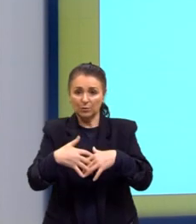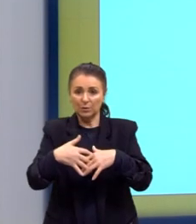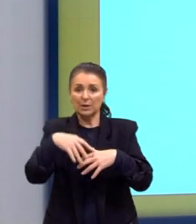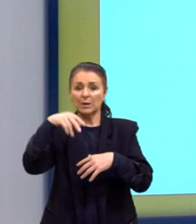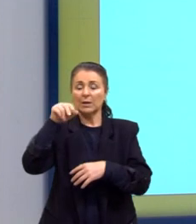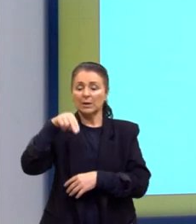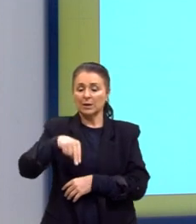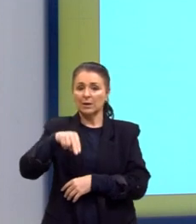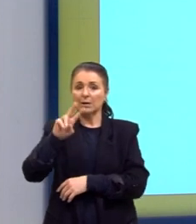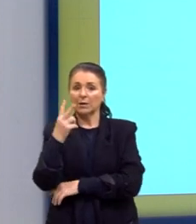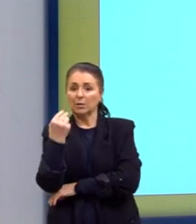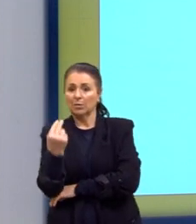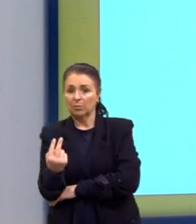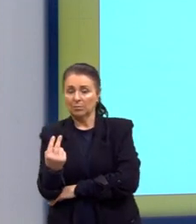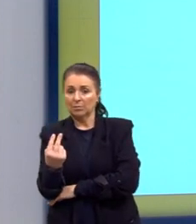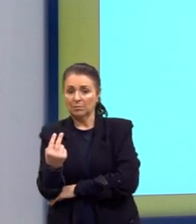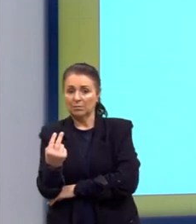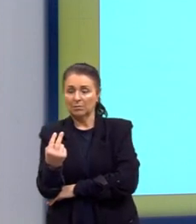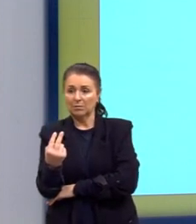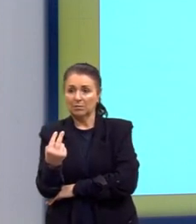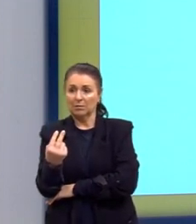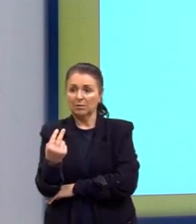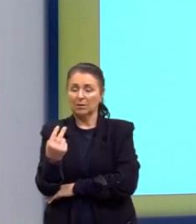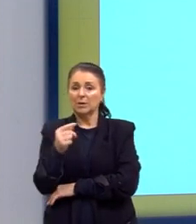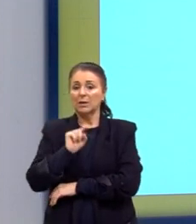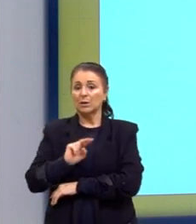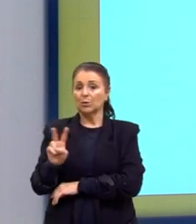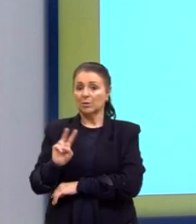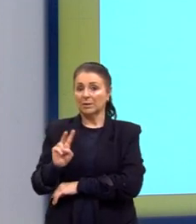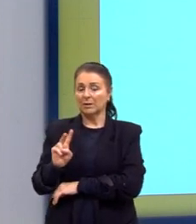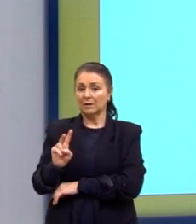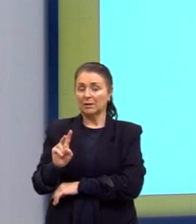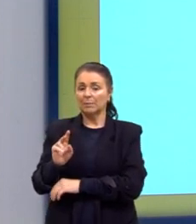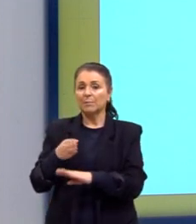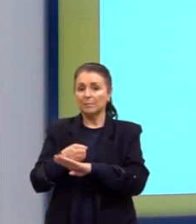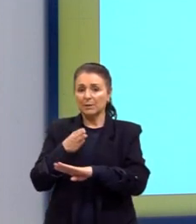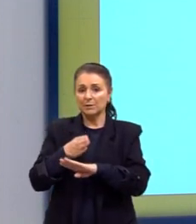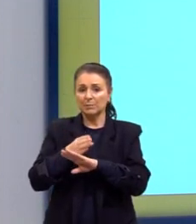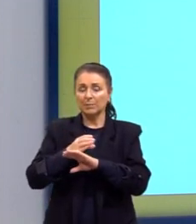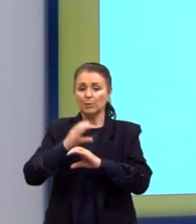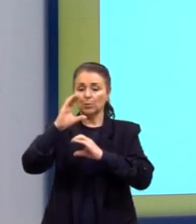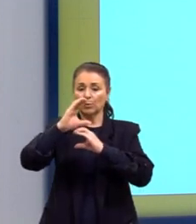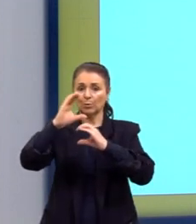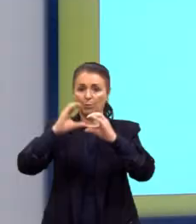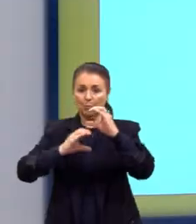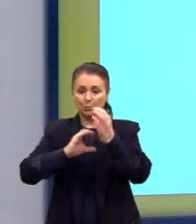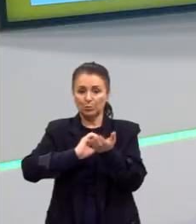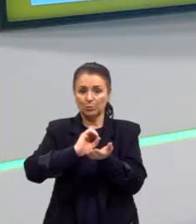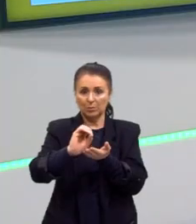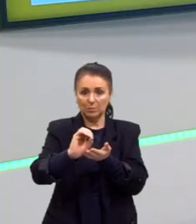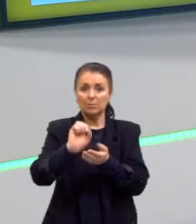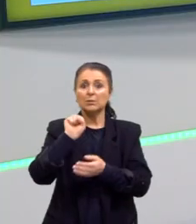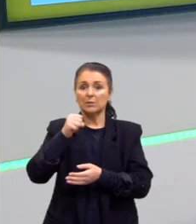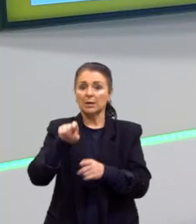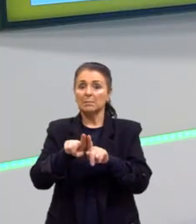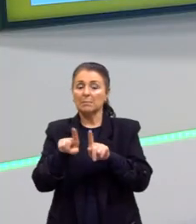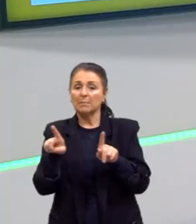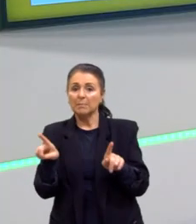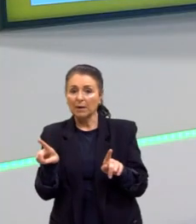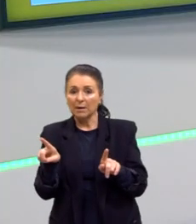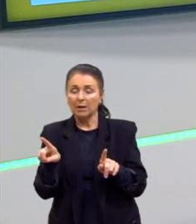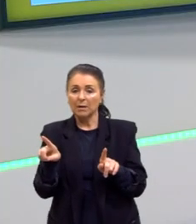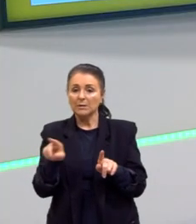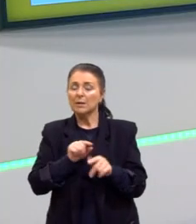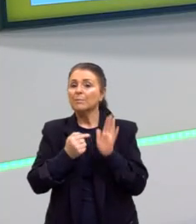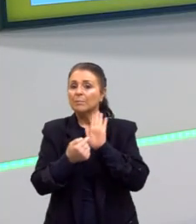nh2 tá aqui ele está faz parte do composto orgânico faz vai definir quem